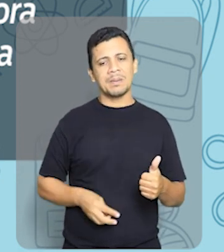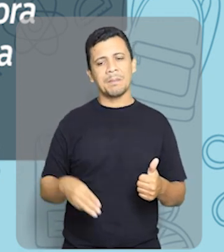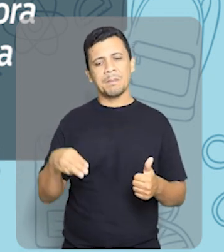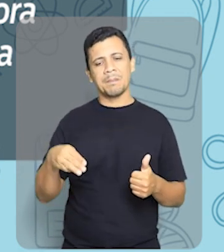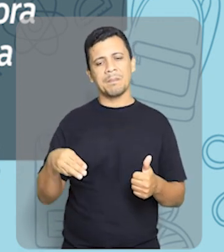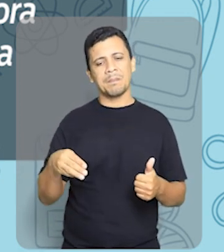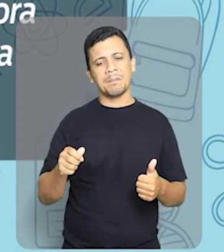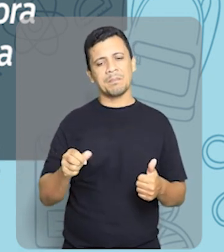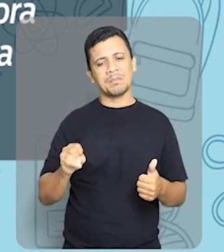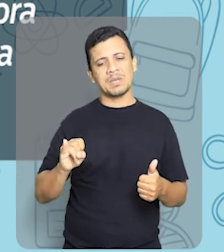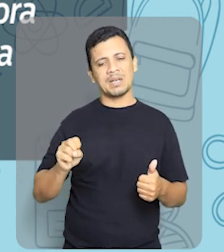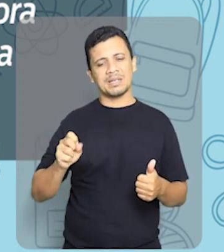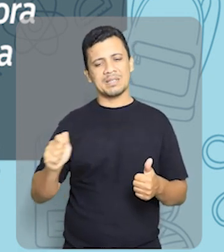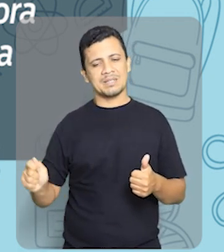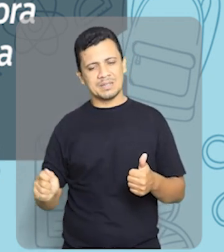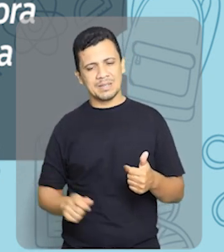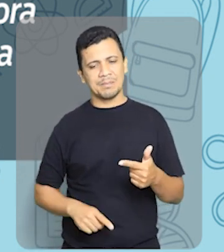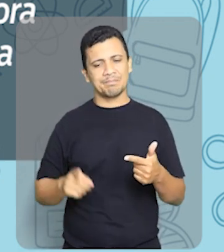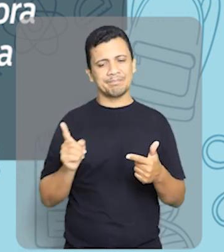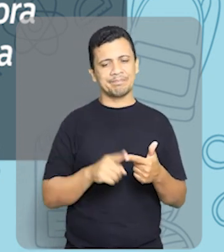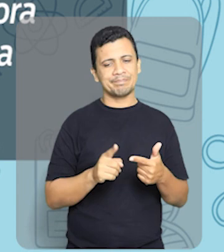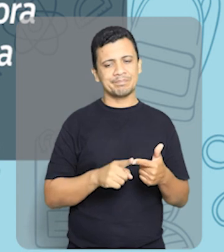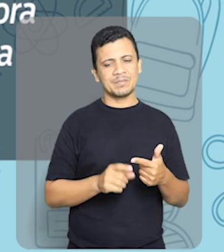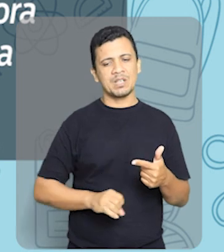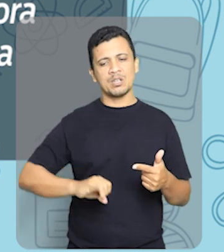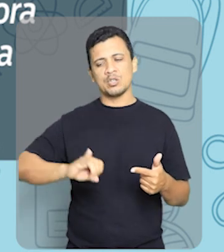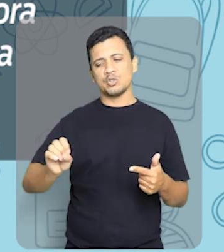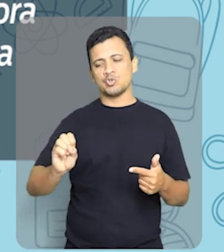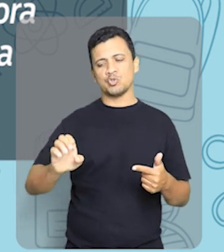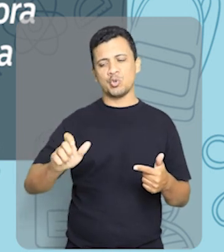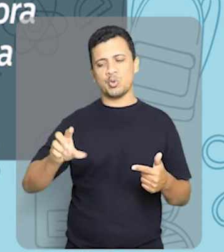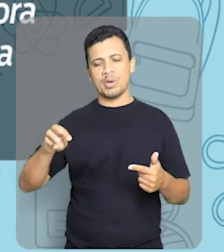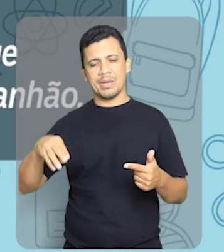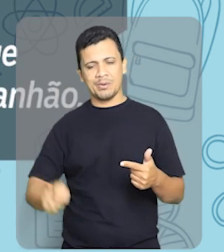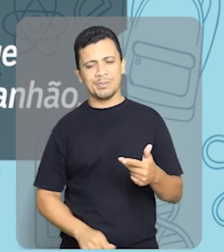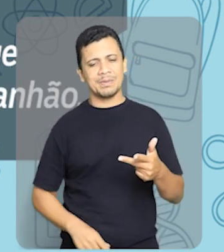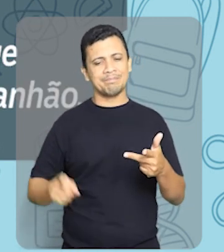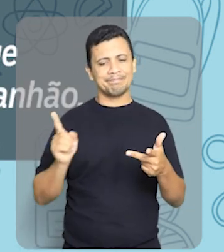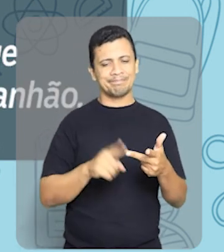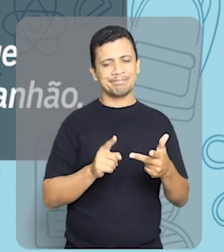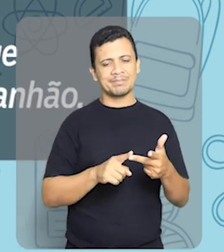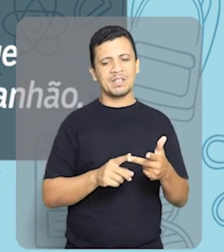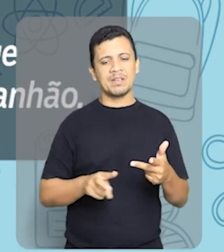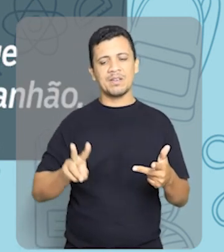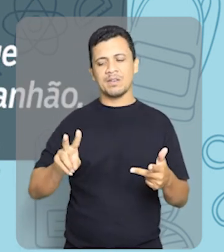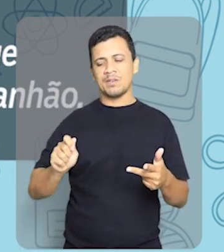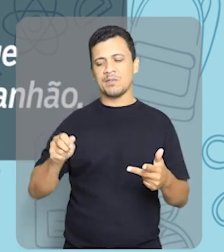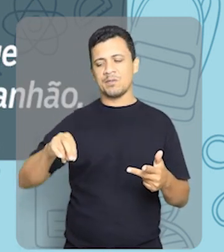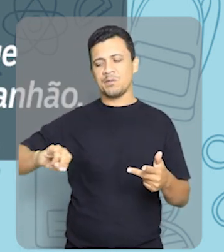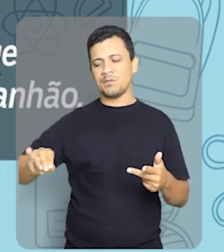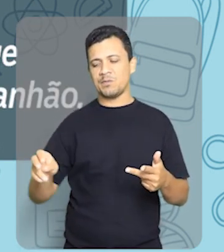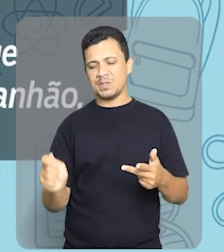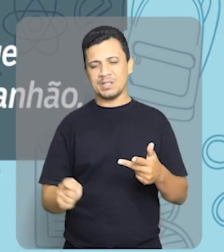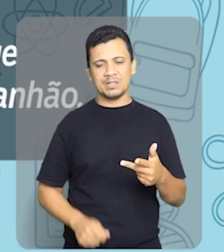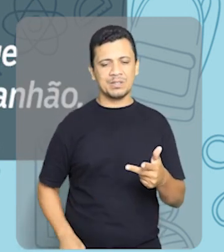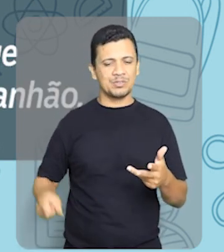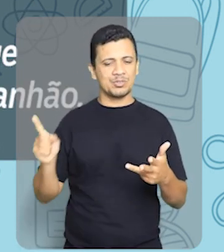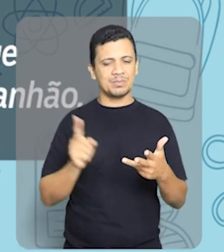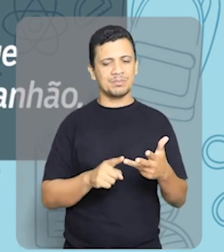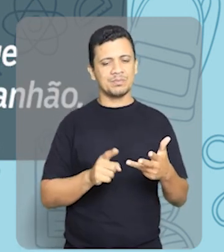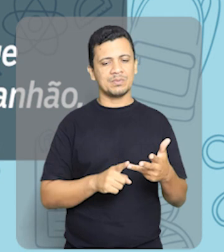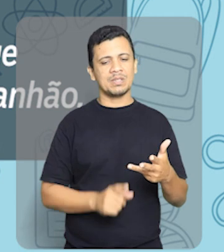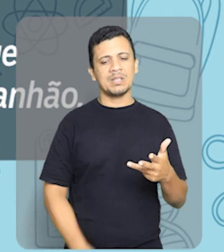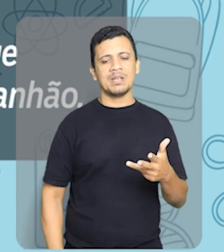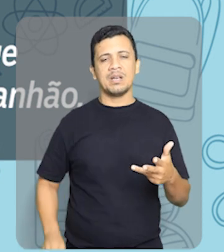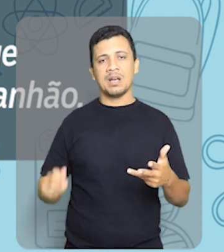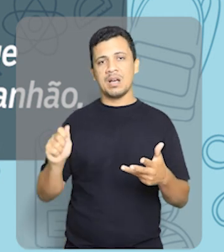Massalina Rosa de Castro, a professora Joelma Reis Correia, a professora Vanja Maria Dominices